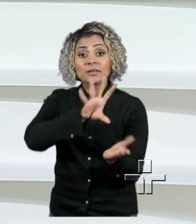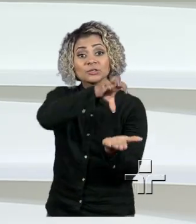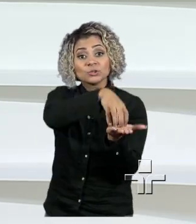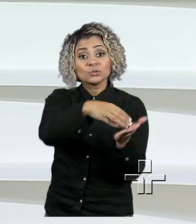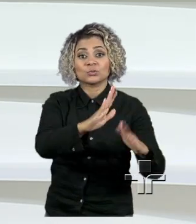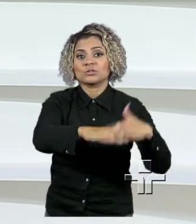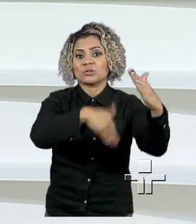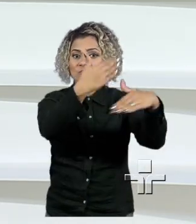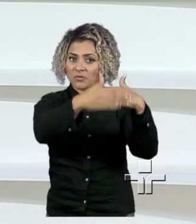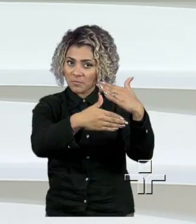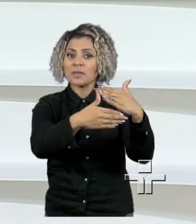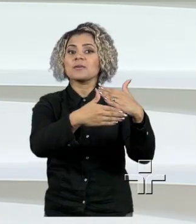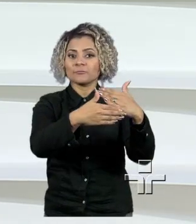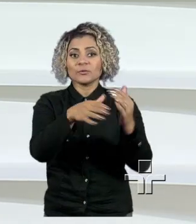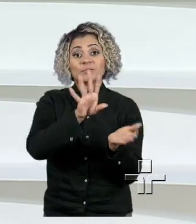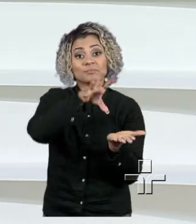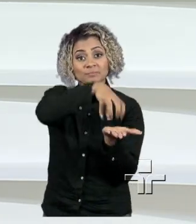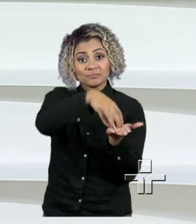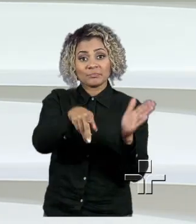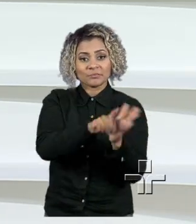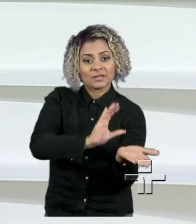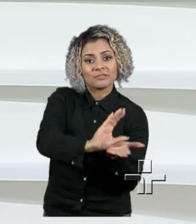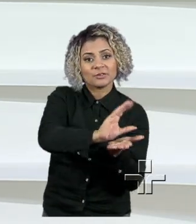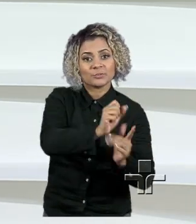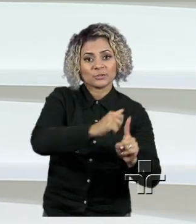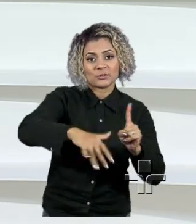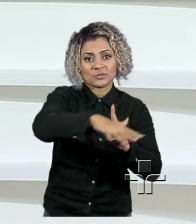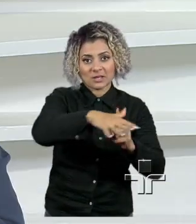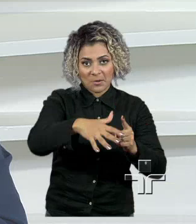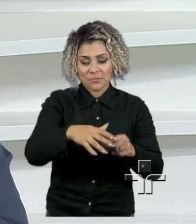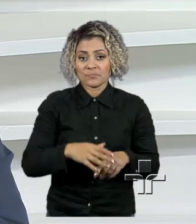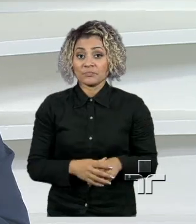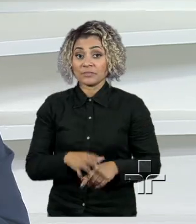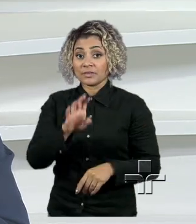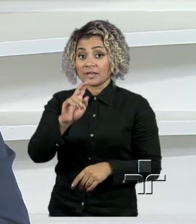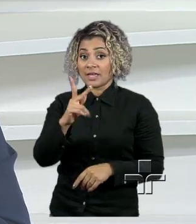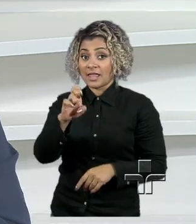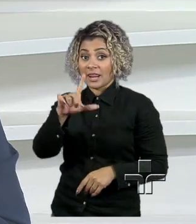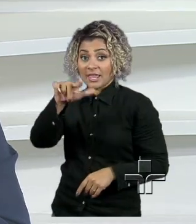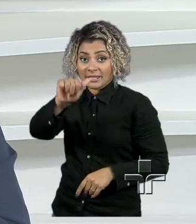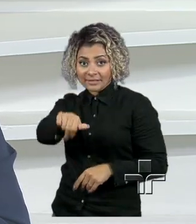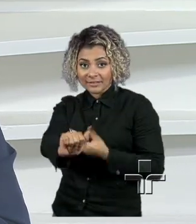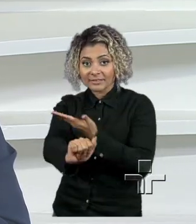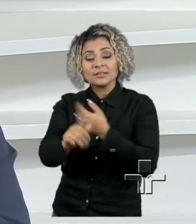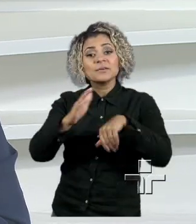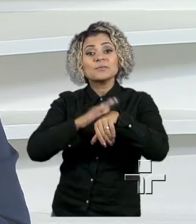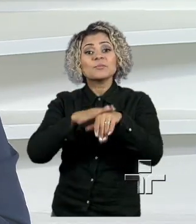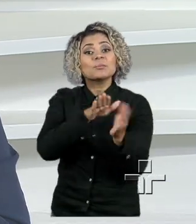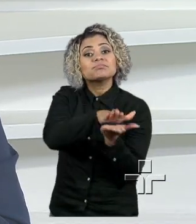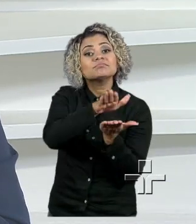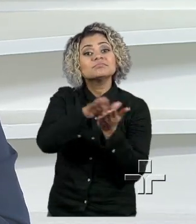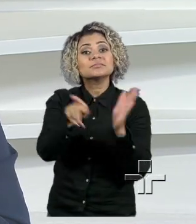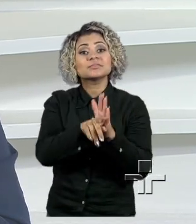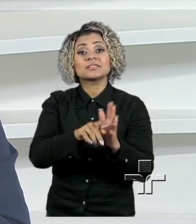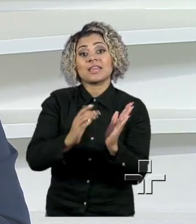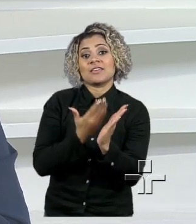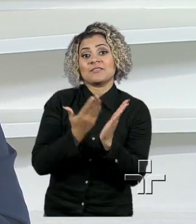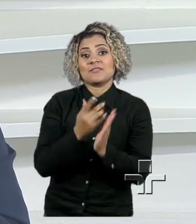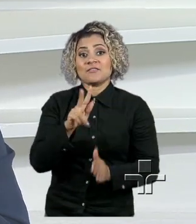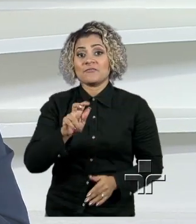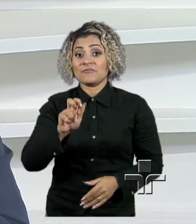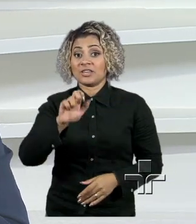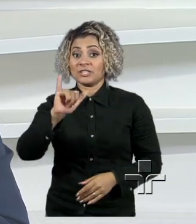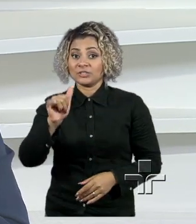o Desenvolvimento do Investimento Social. Helena Galante, editora da revista Veja São Paulo